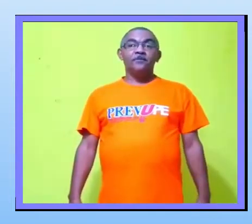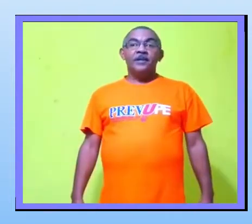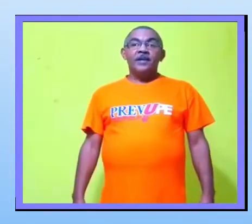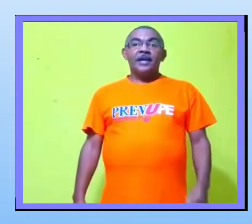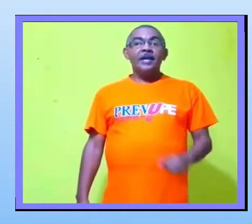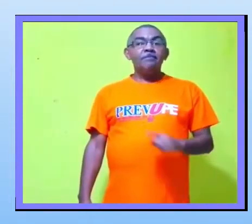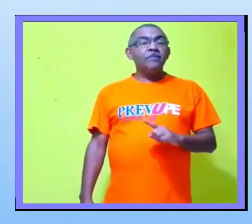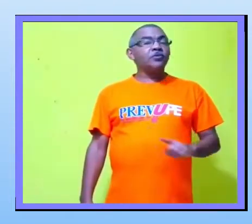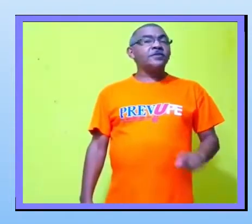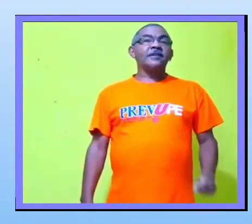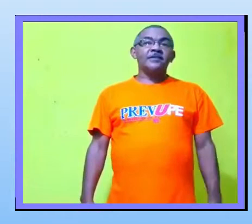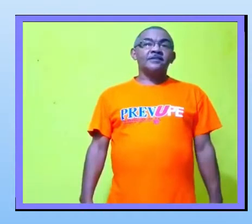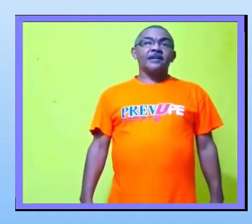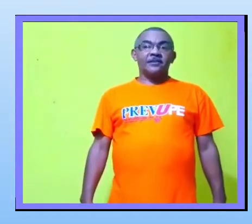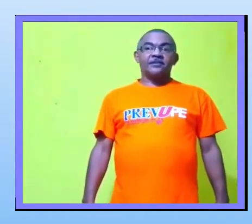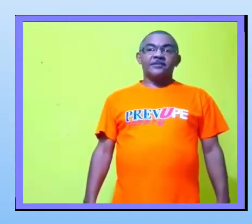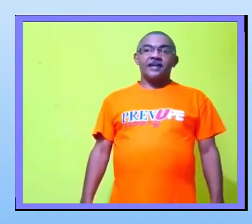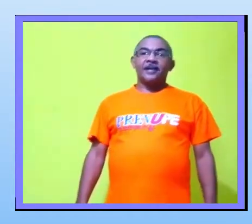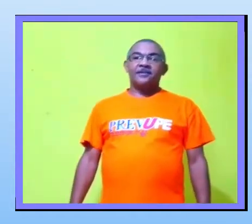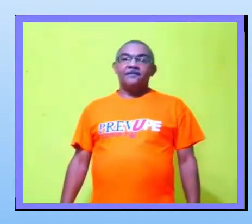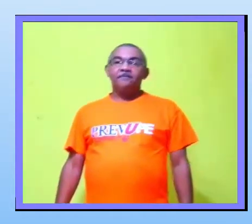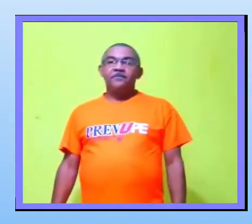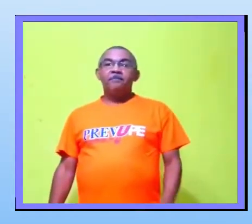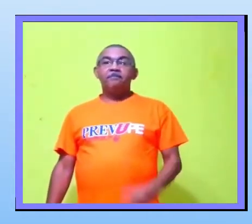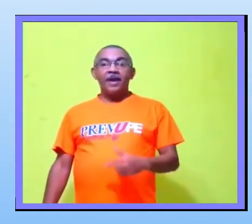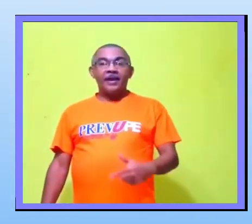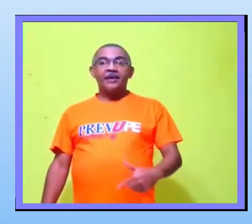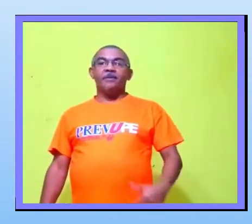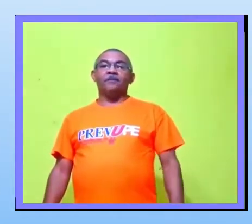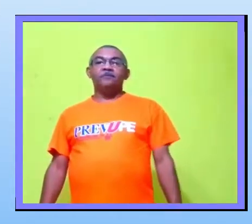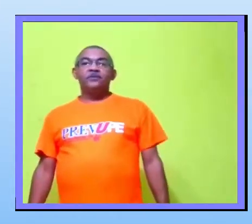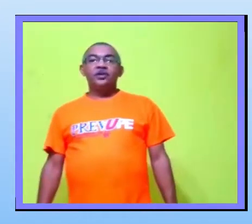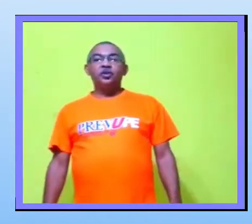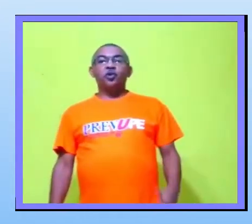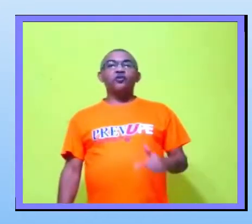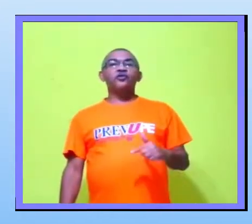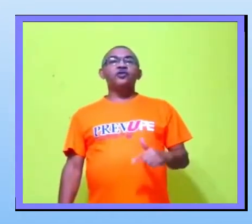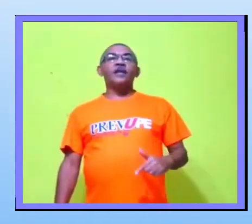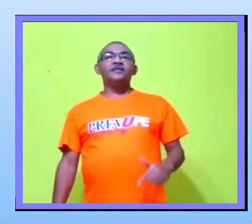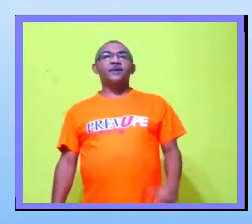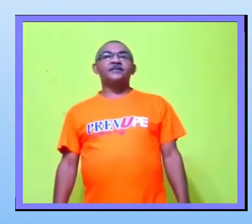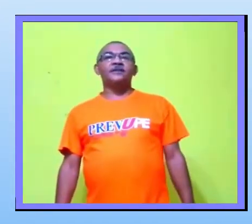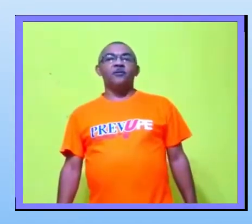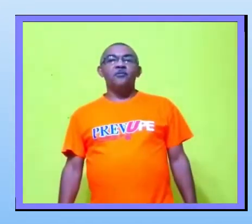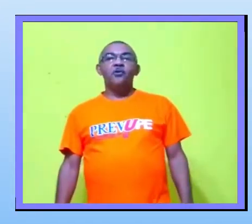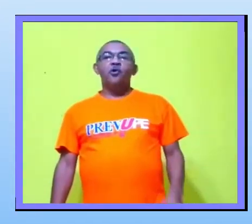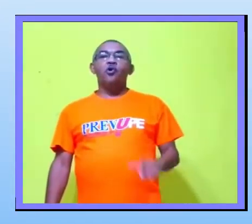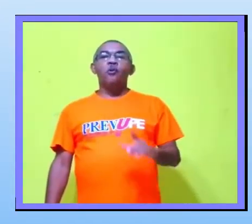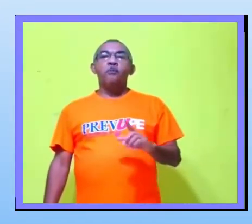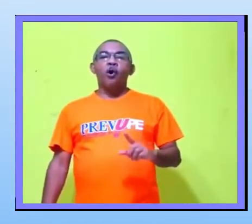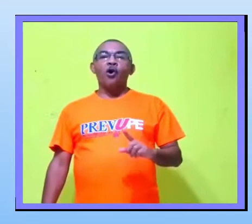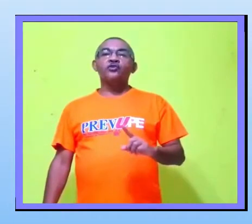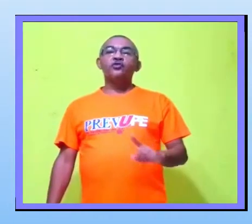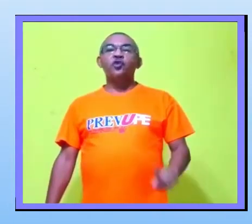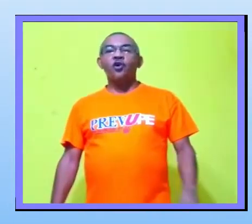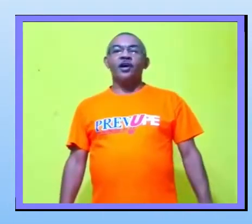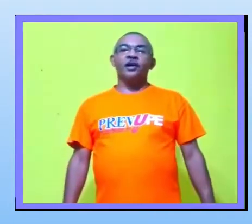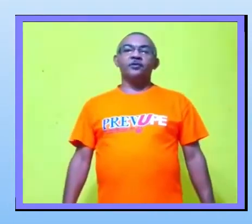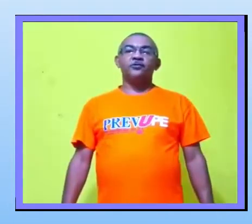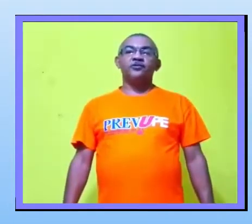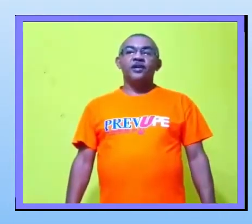glicerina. Em 1777, Bergman introduziu a expressão